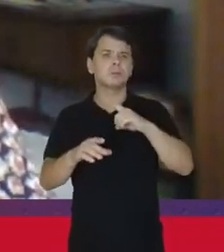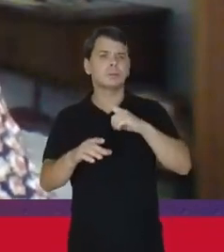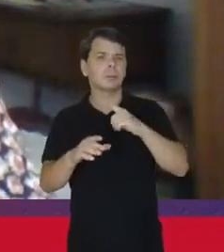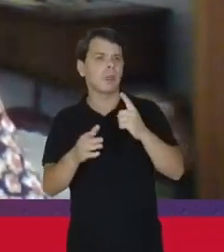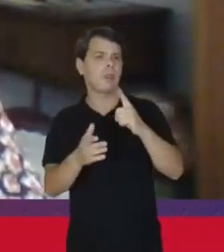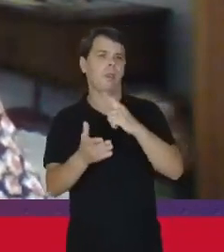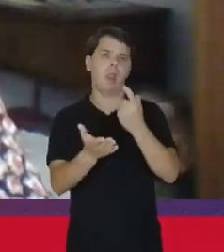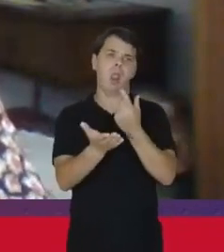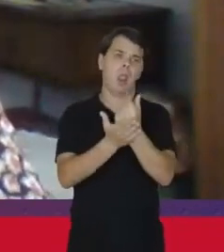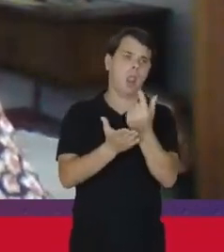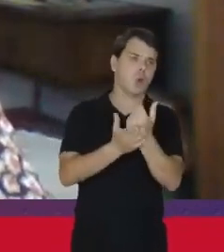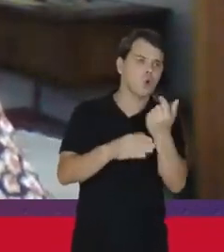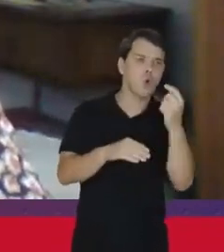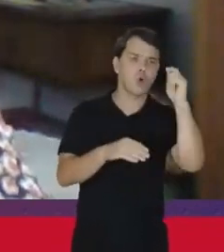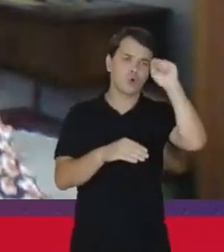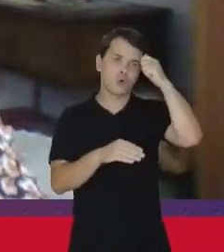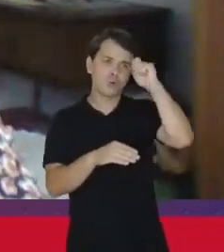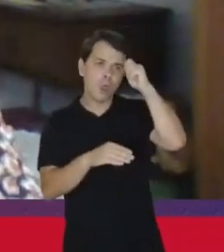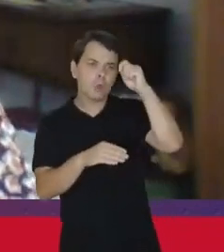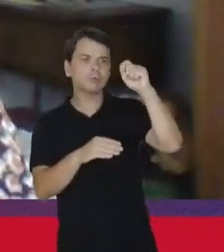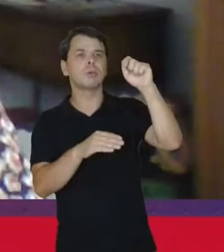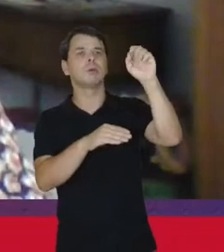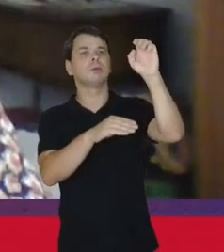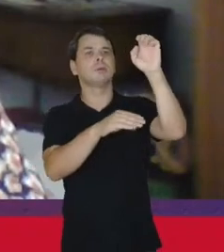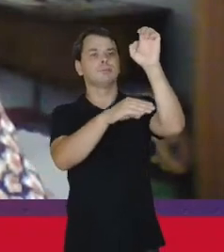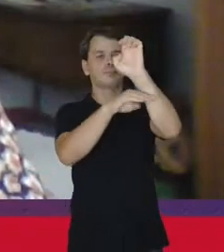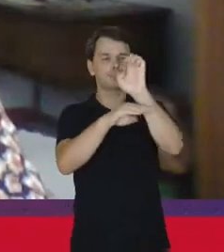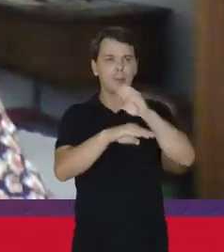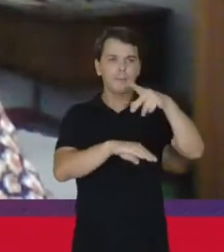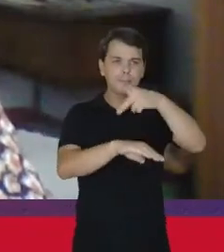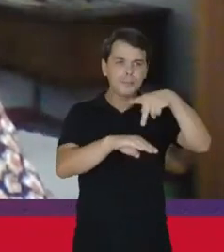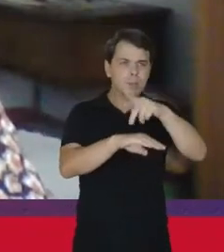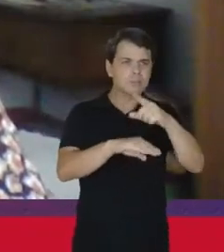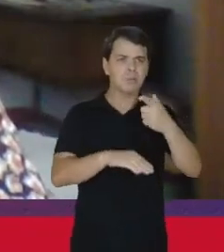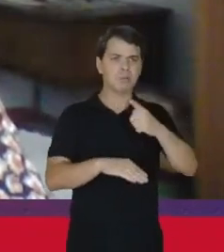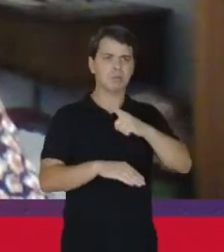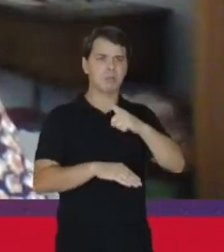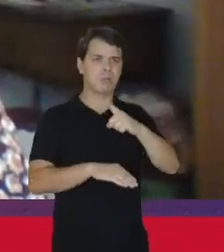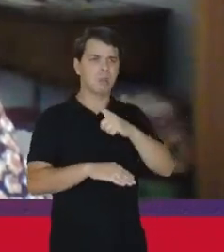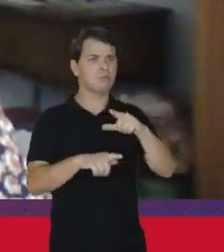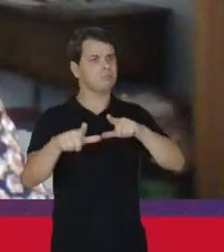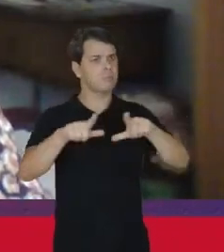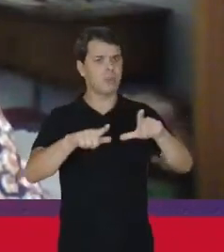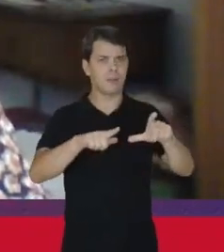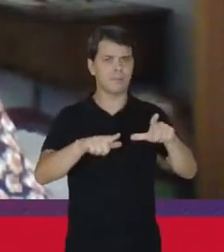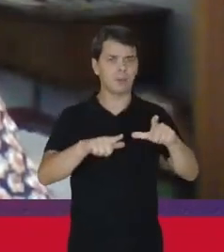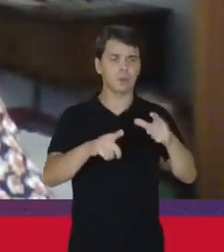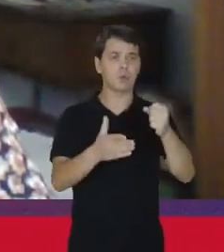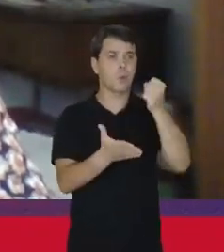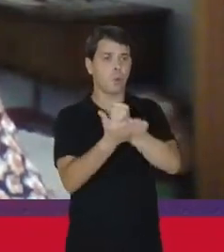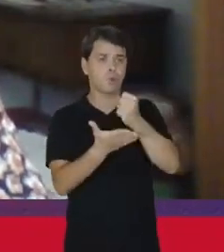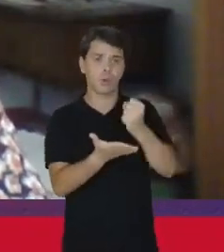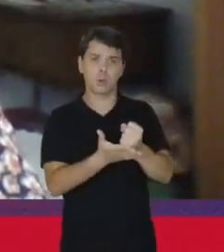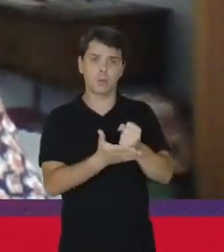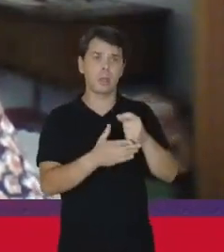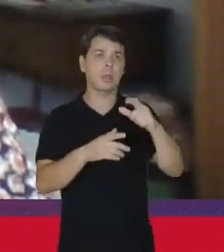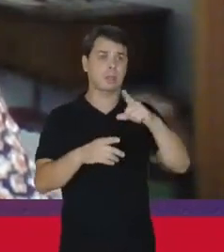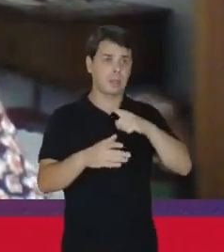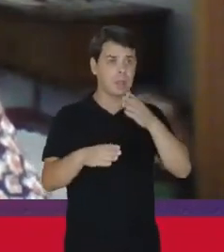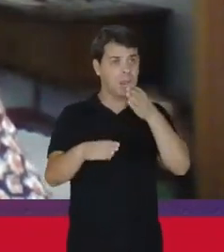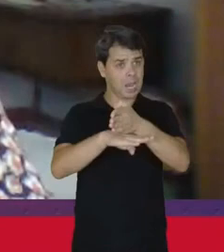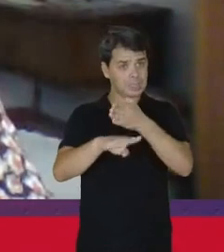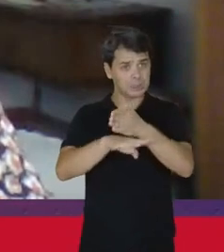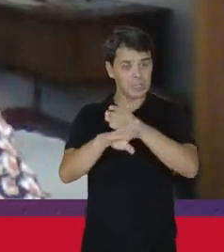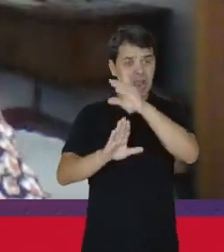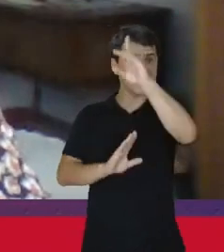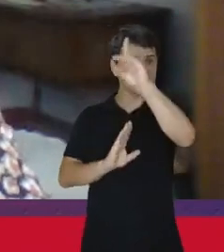independentemente de cor, raça, nacionalidade, se tem ou não trabalho com registro, têm acesso